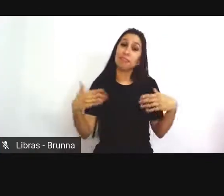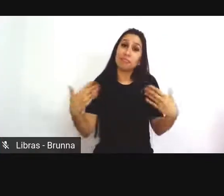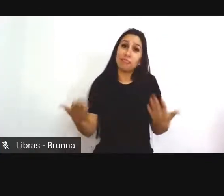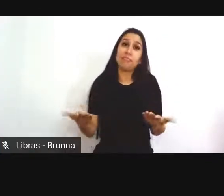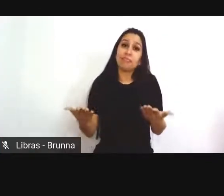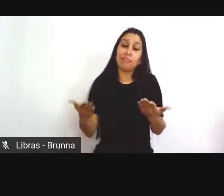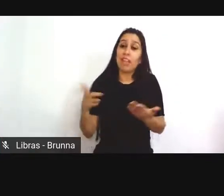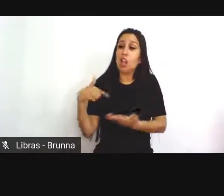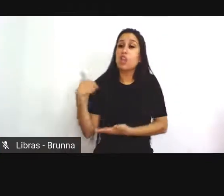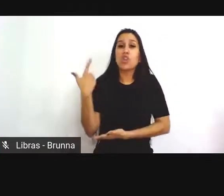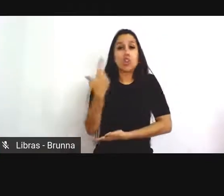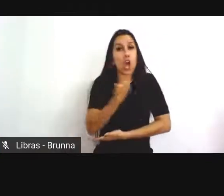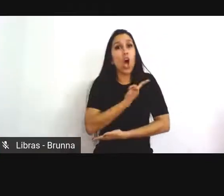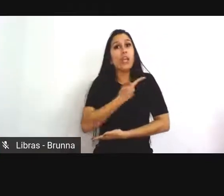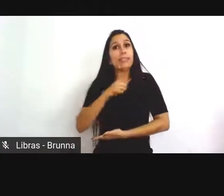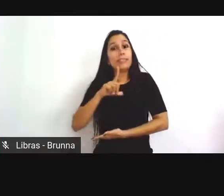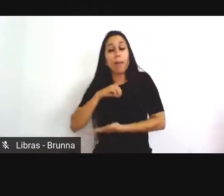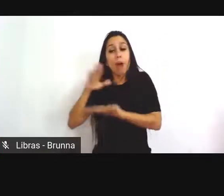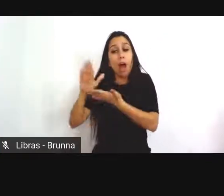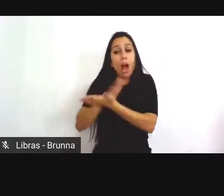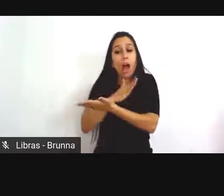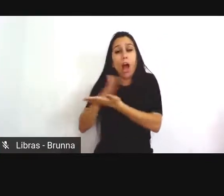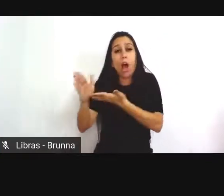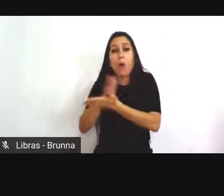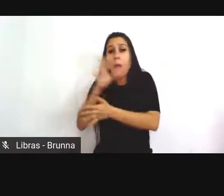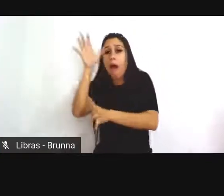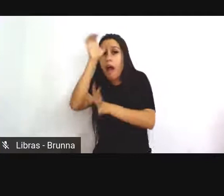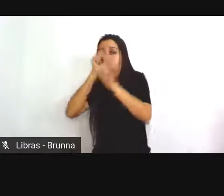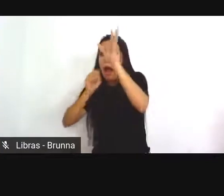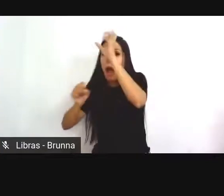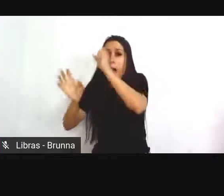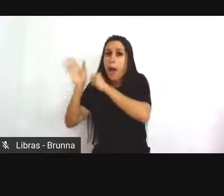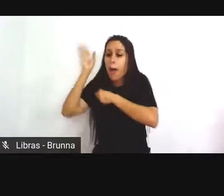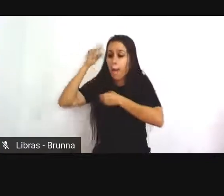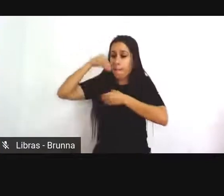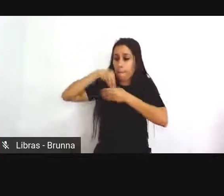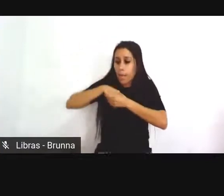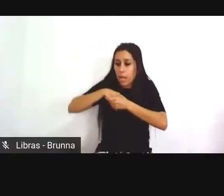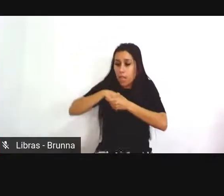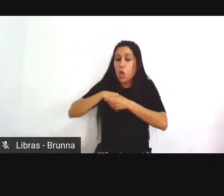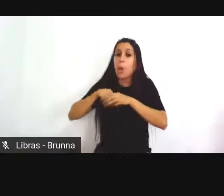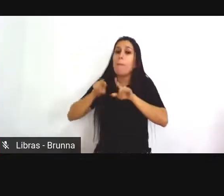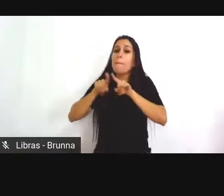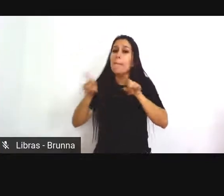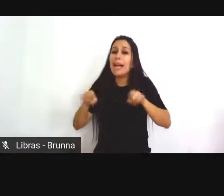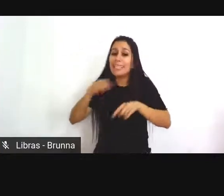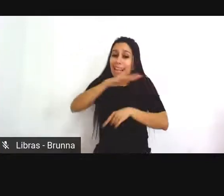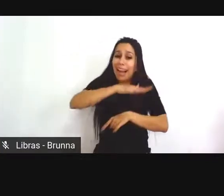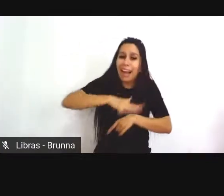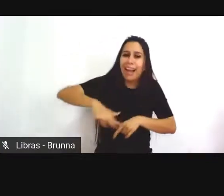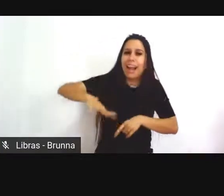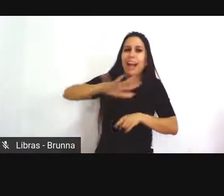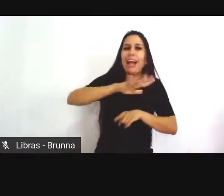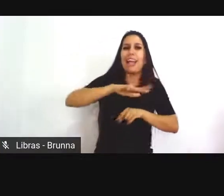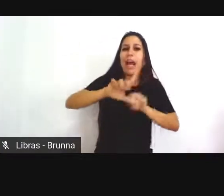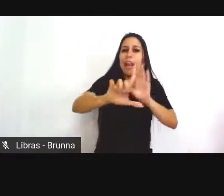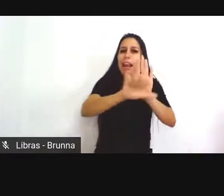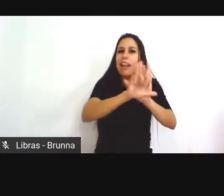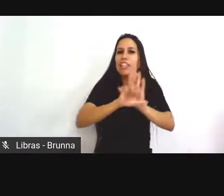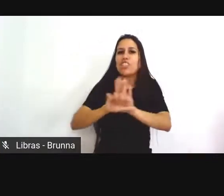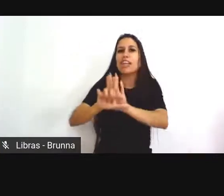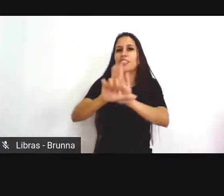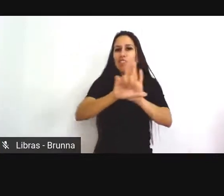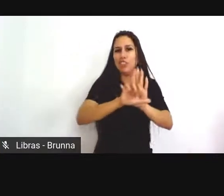dizer, parcialmente, algumas funções dentro do legislativo permitem isso. O Paulo Bijos falou ontem